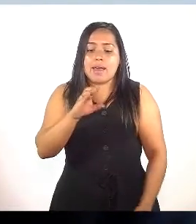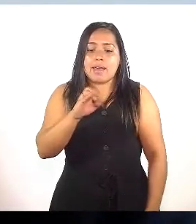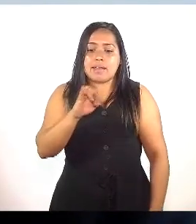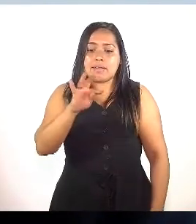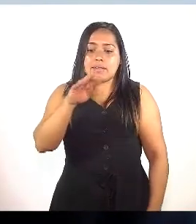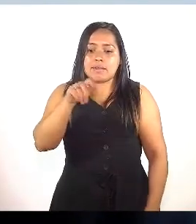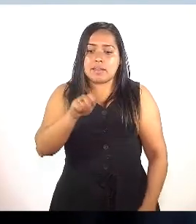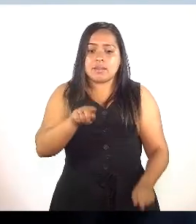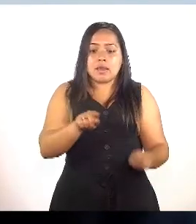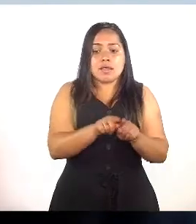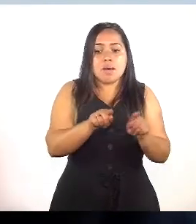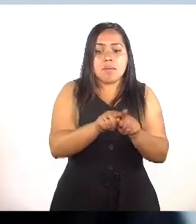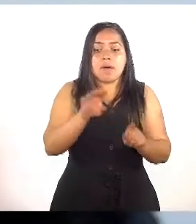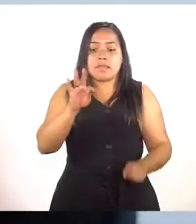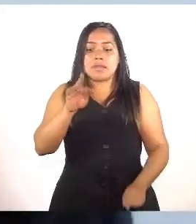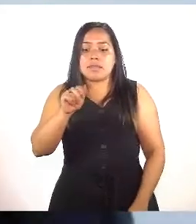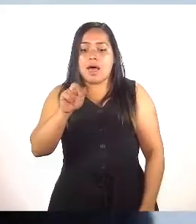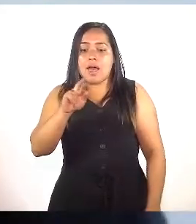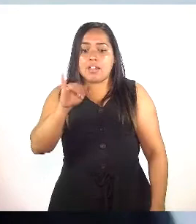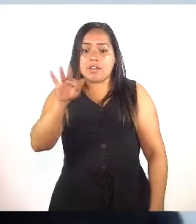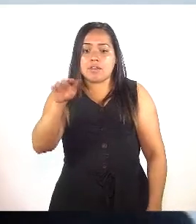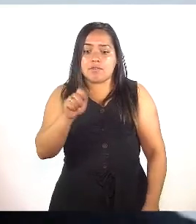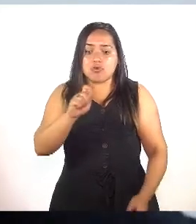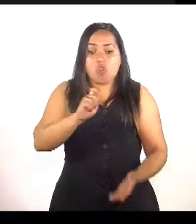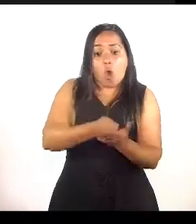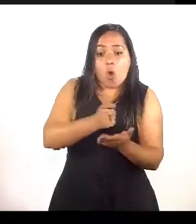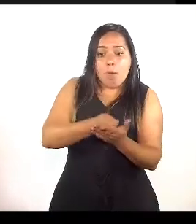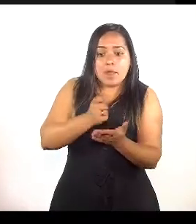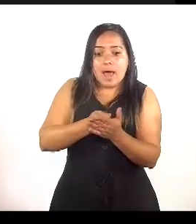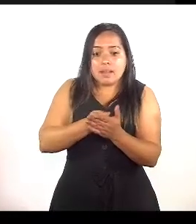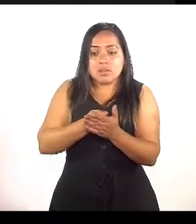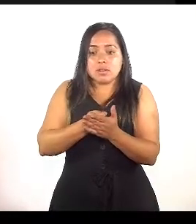tarifas cobradas pelas concessionárias.